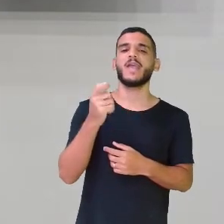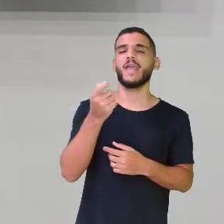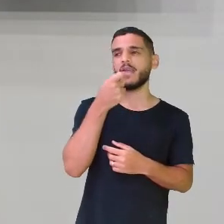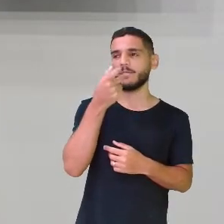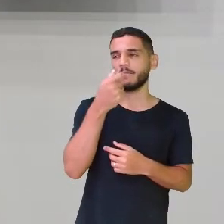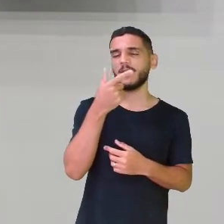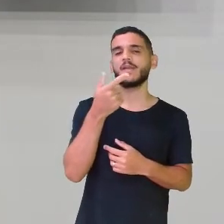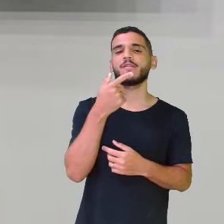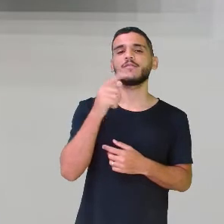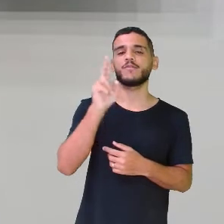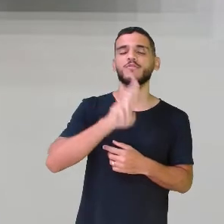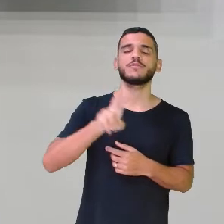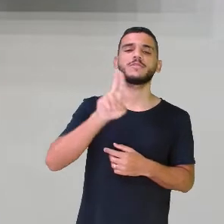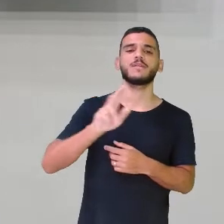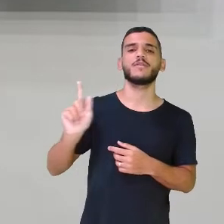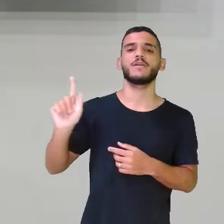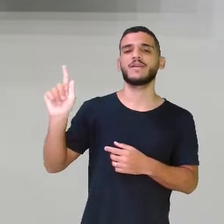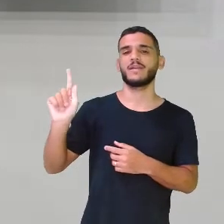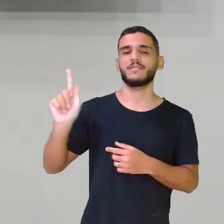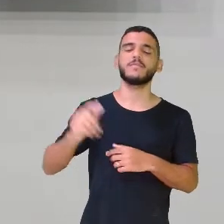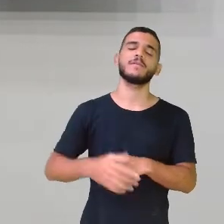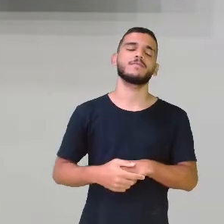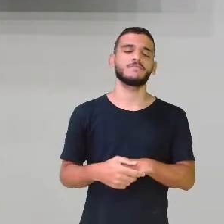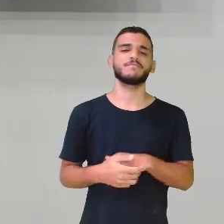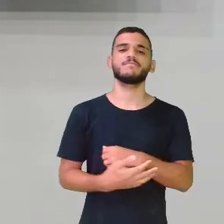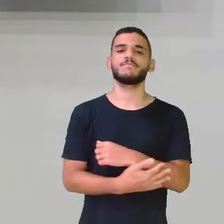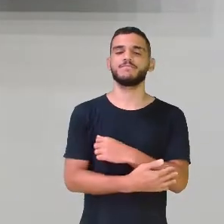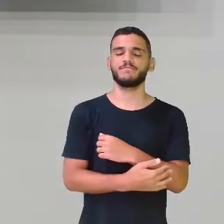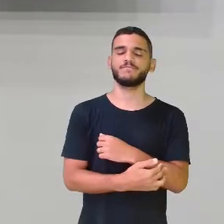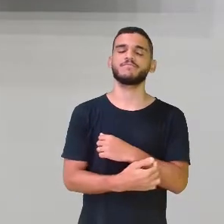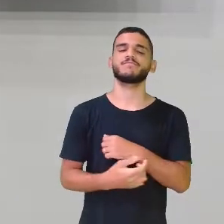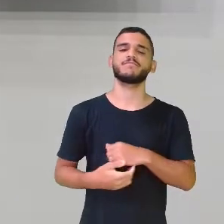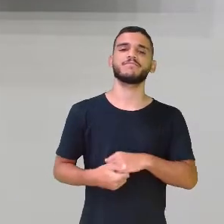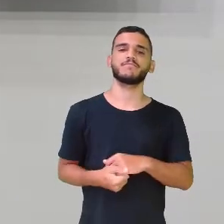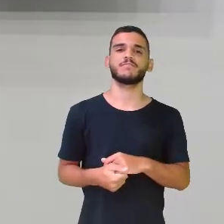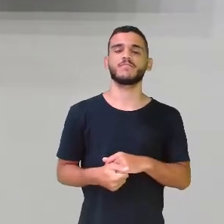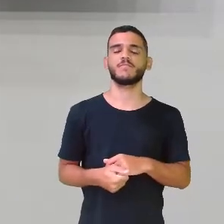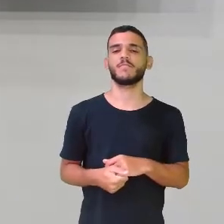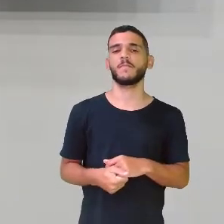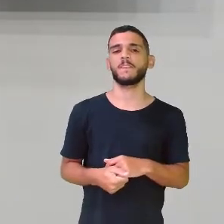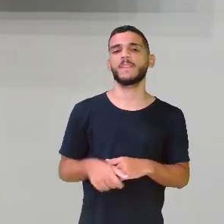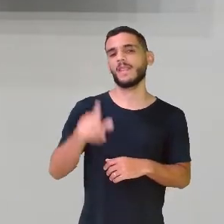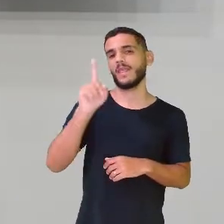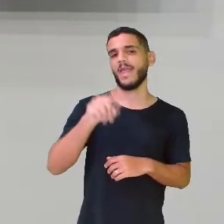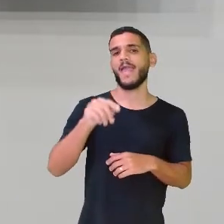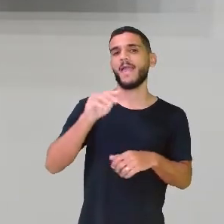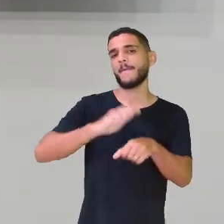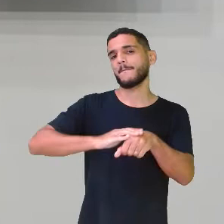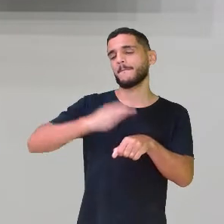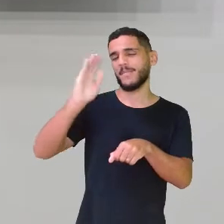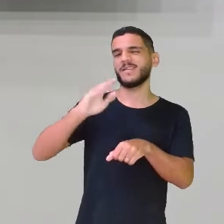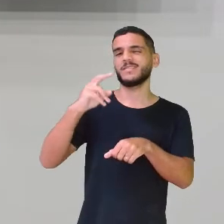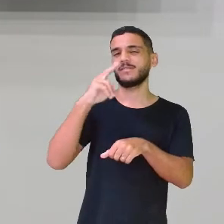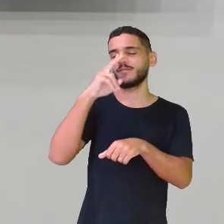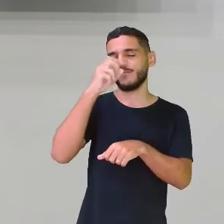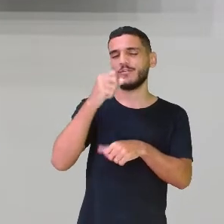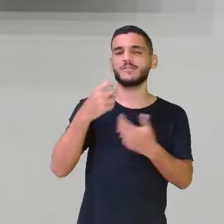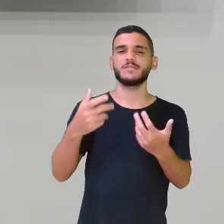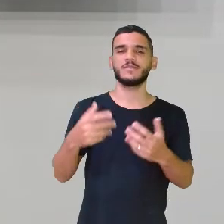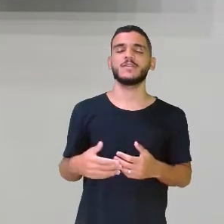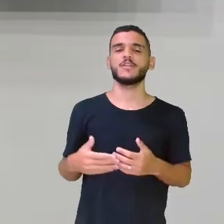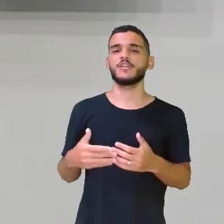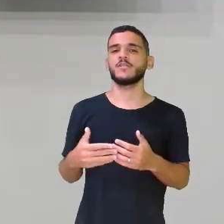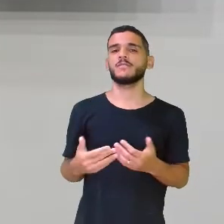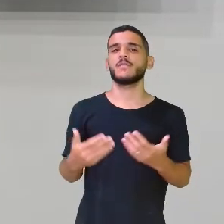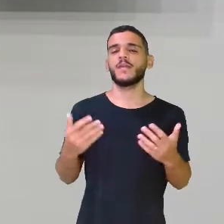até existe o dipirona de 1 grama, mas aí já é uma concentração mais forte. Partiu para o grama,